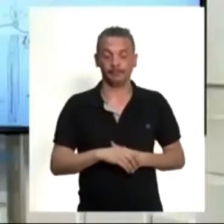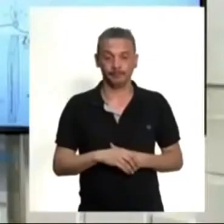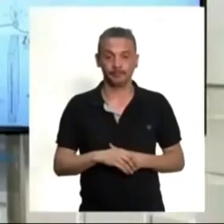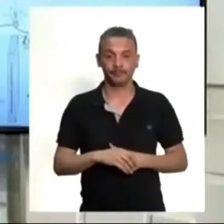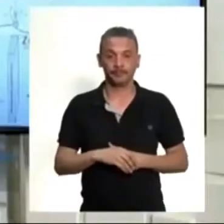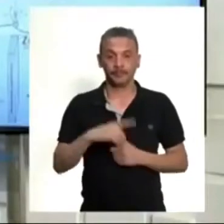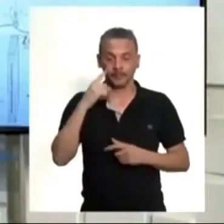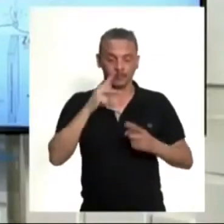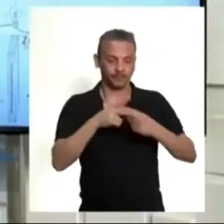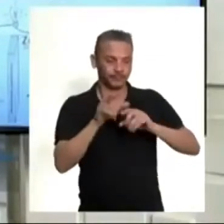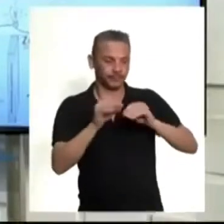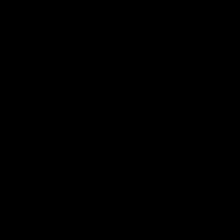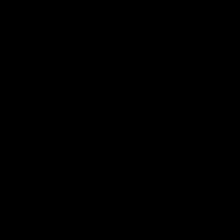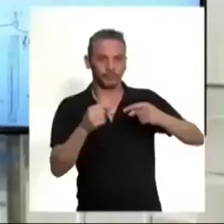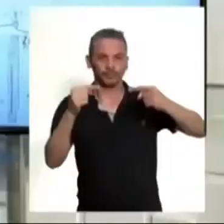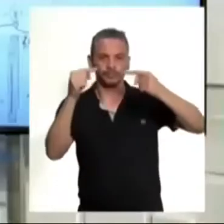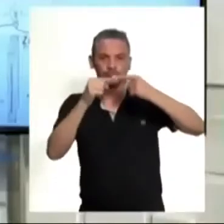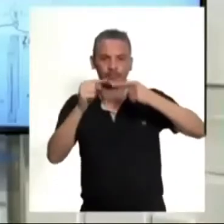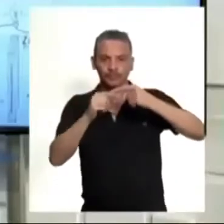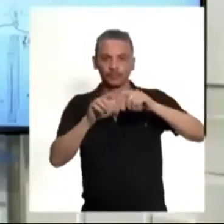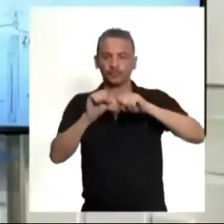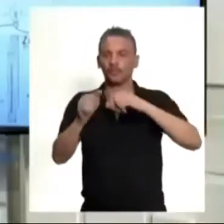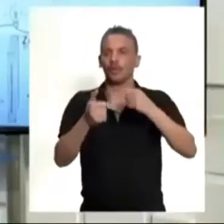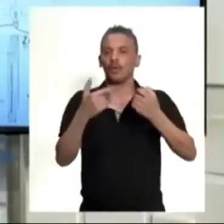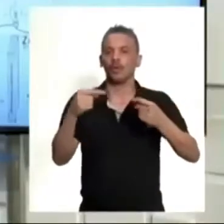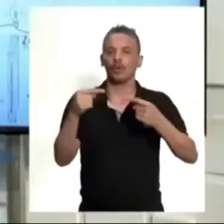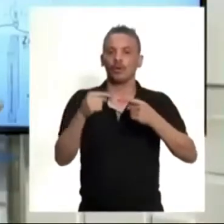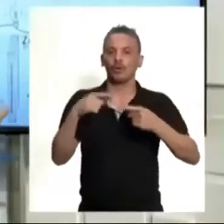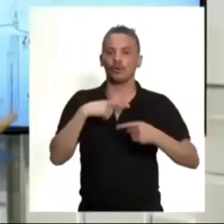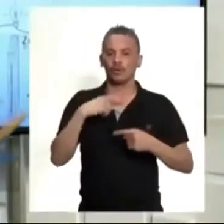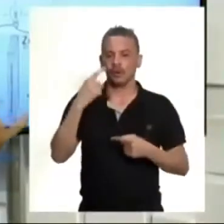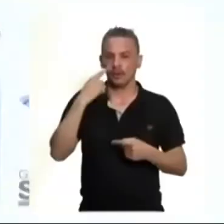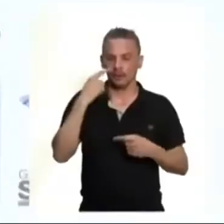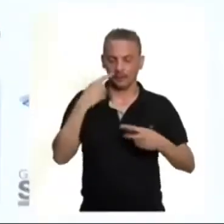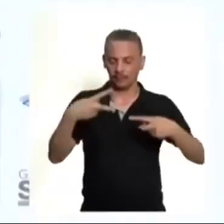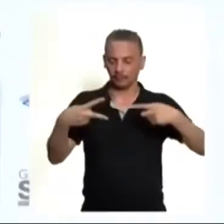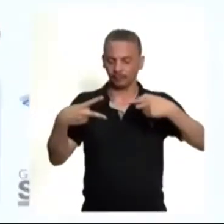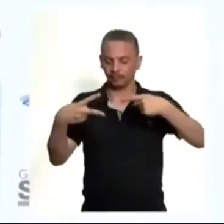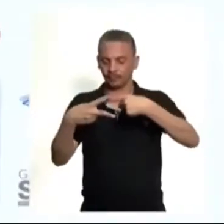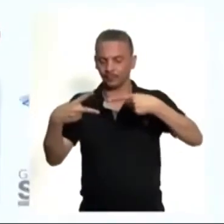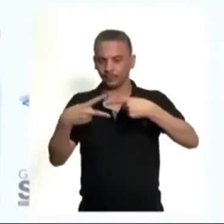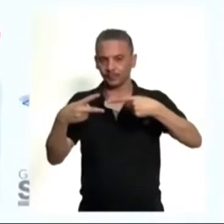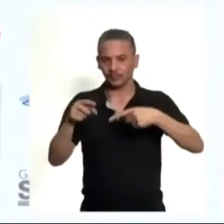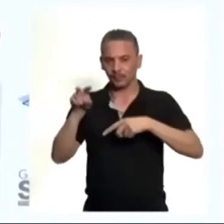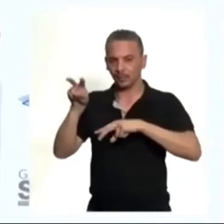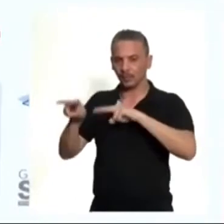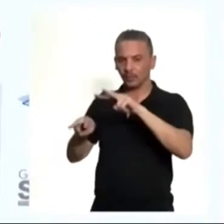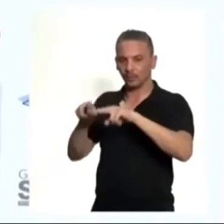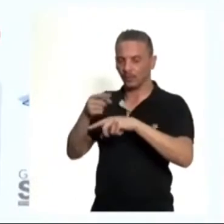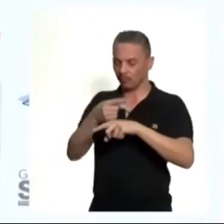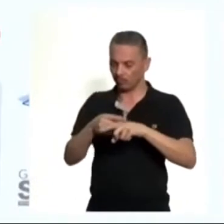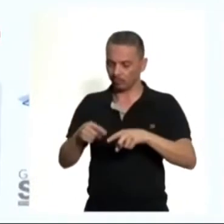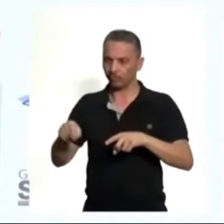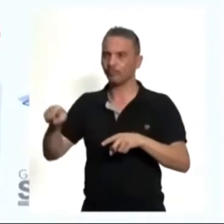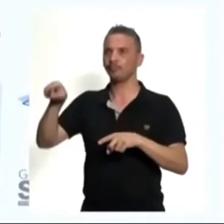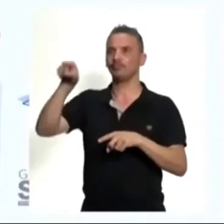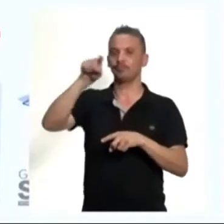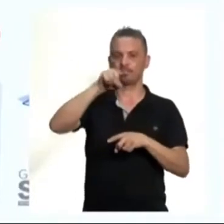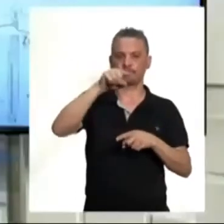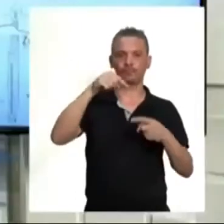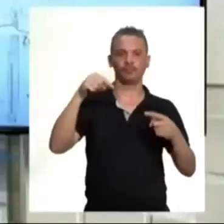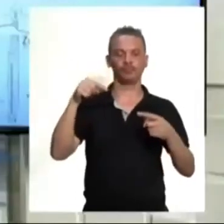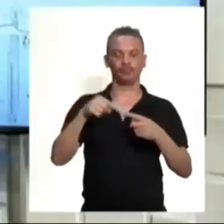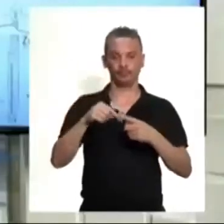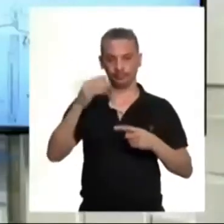no funcionamento a espécie química formada no ânodo. Olha a flechinha indicando, ó, a formação dessa espécie química no lado do